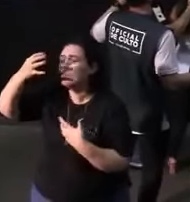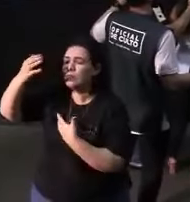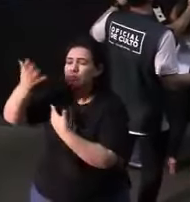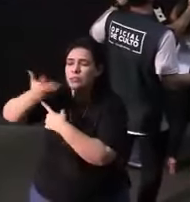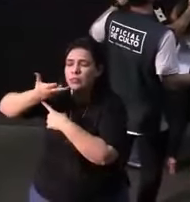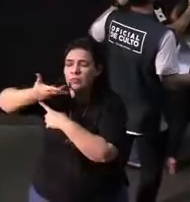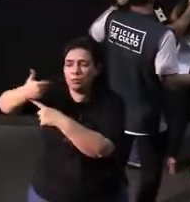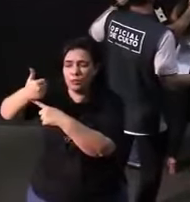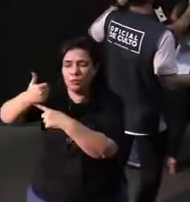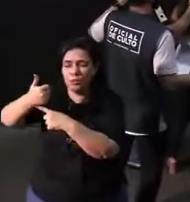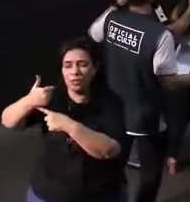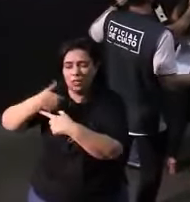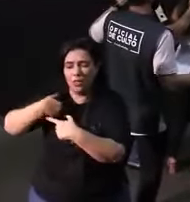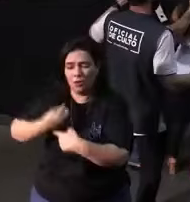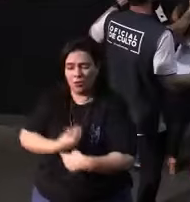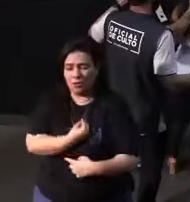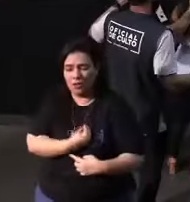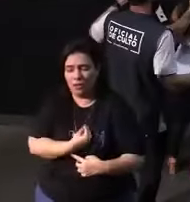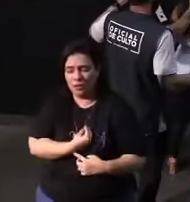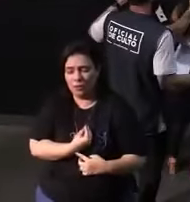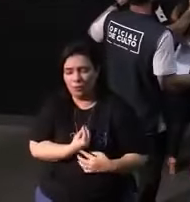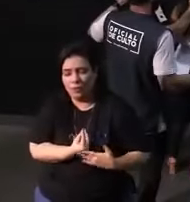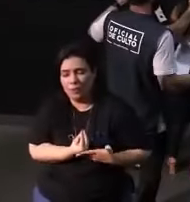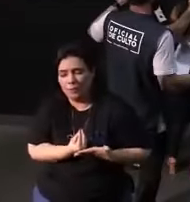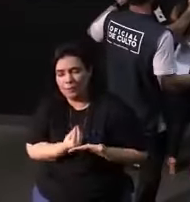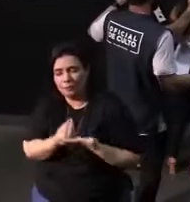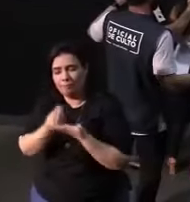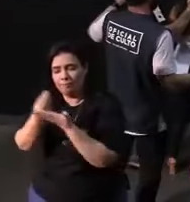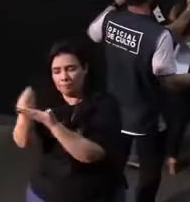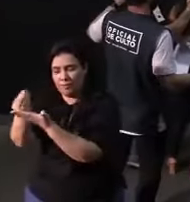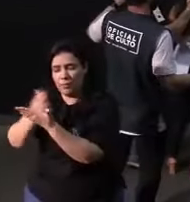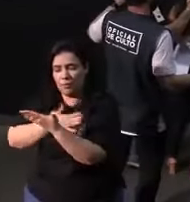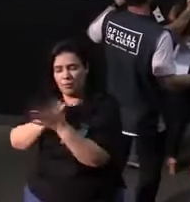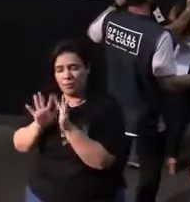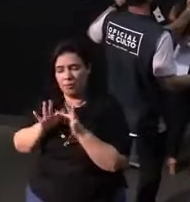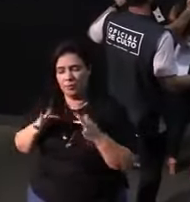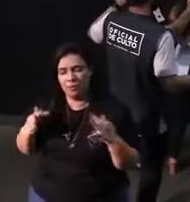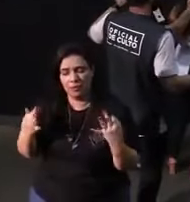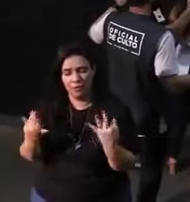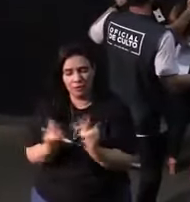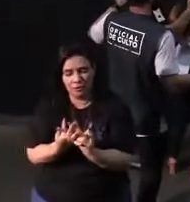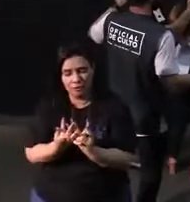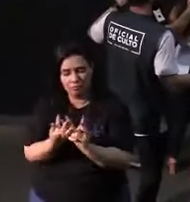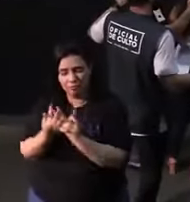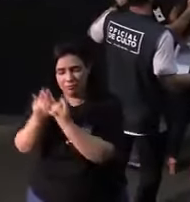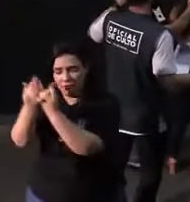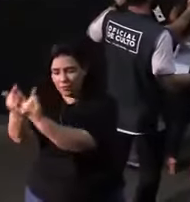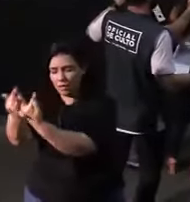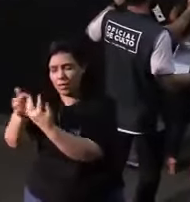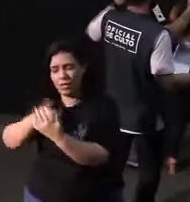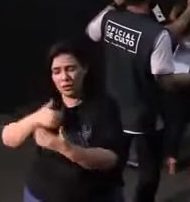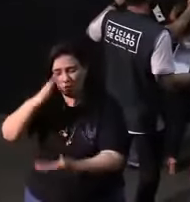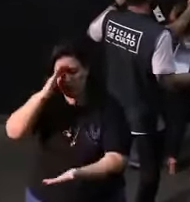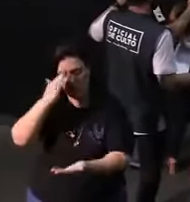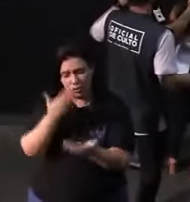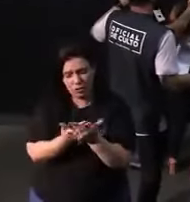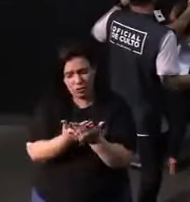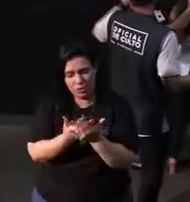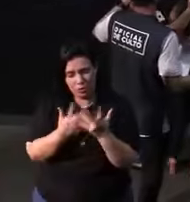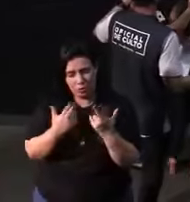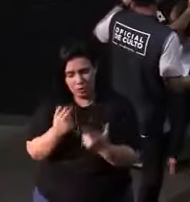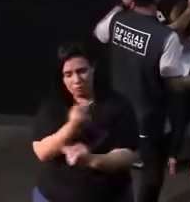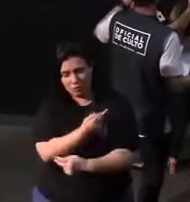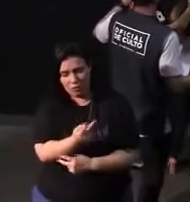eu entrego a minha vida e a minha casa, e eu creio, como eles